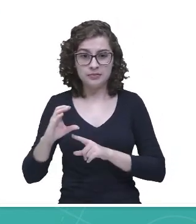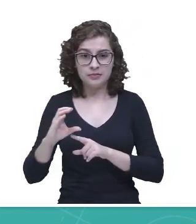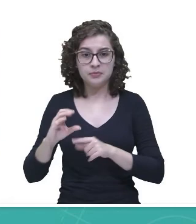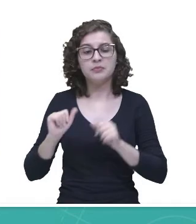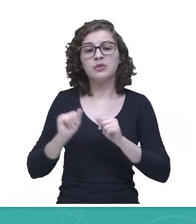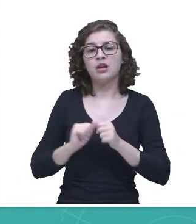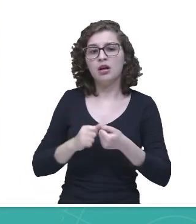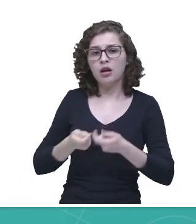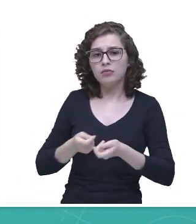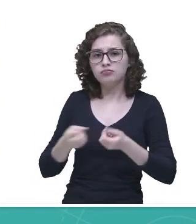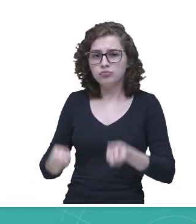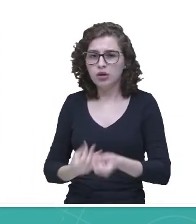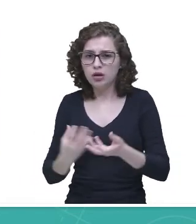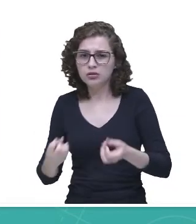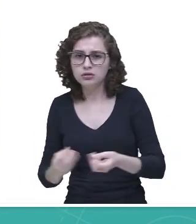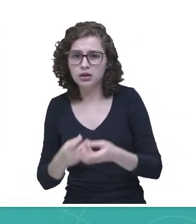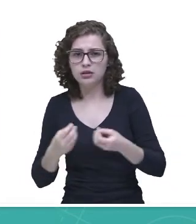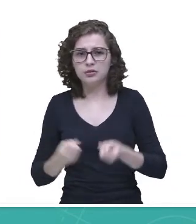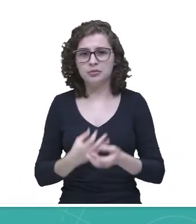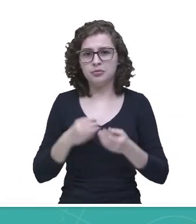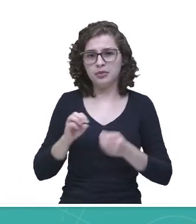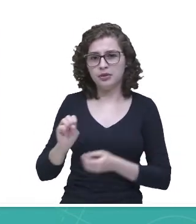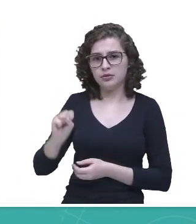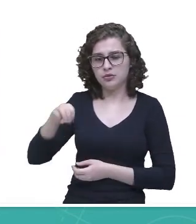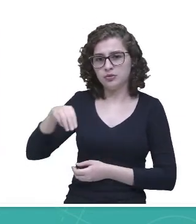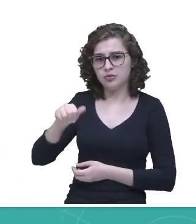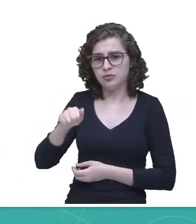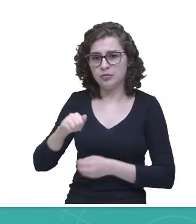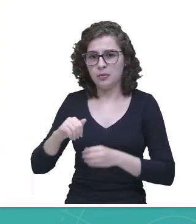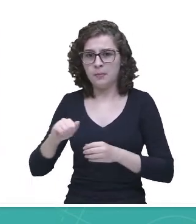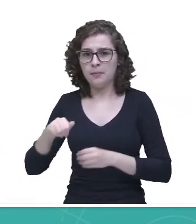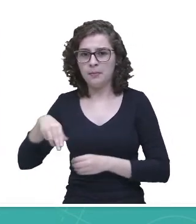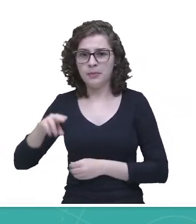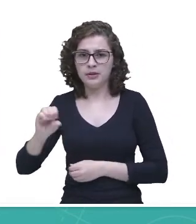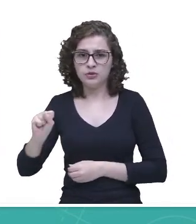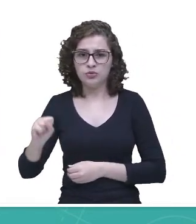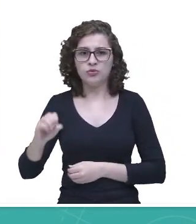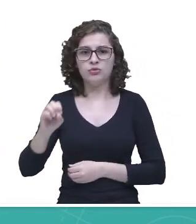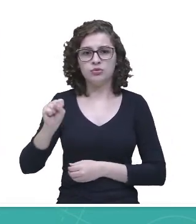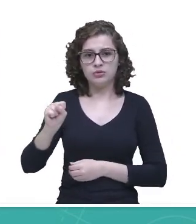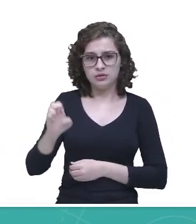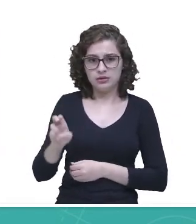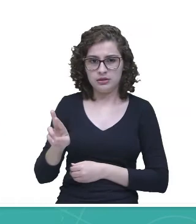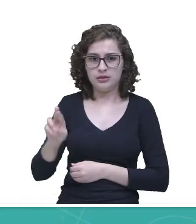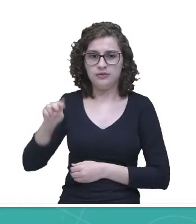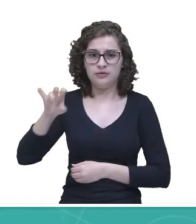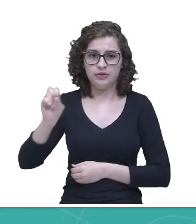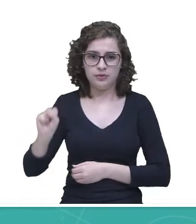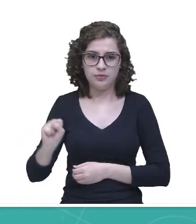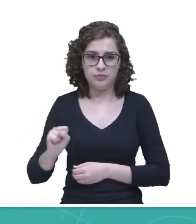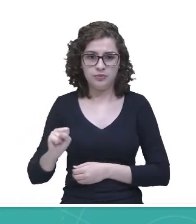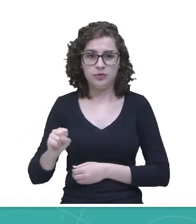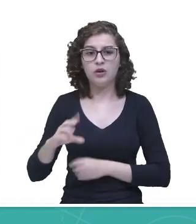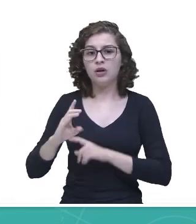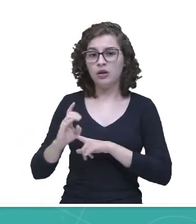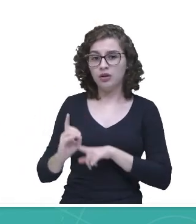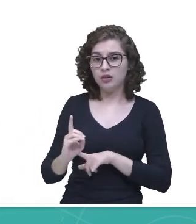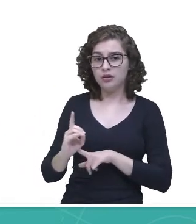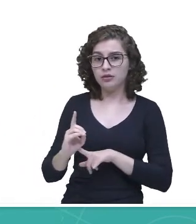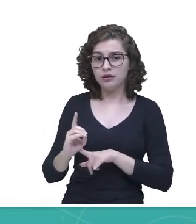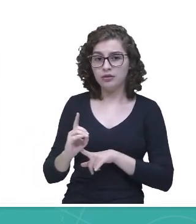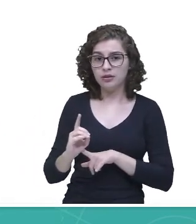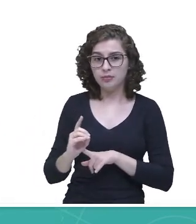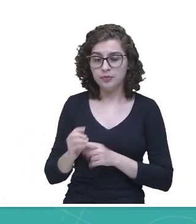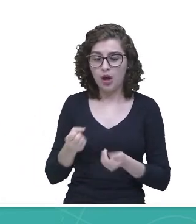produção destinada à igreja. Então, temos aí 4 tipos de impostos, mas um deles se chamava corveia. Consegue compreender